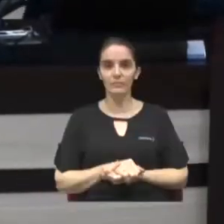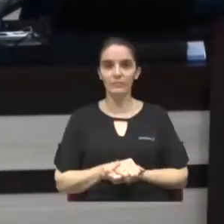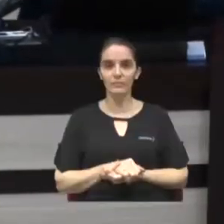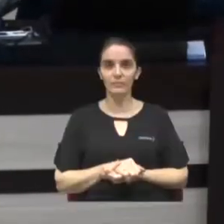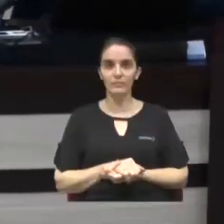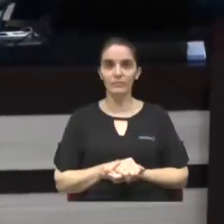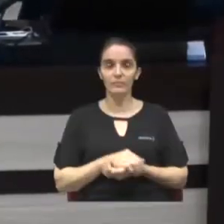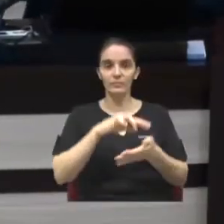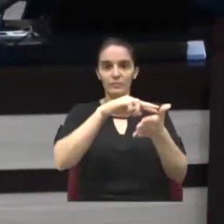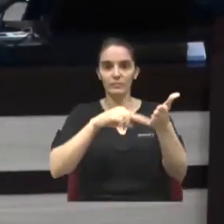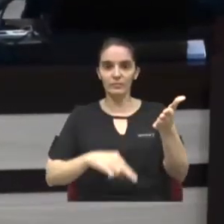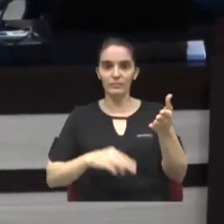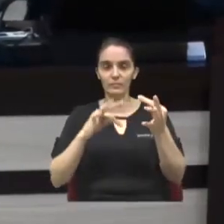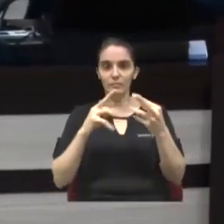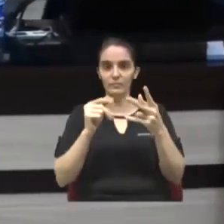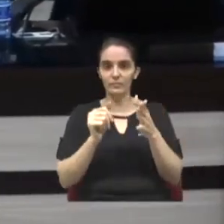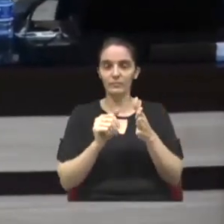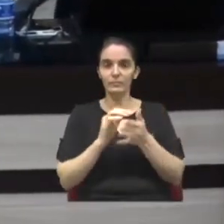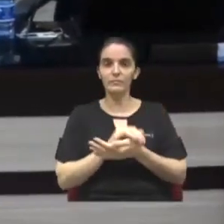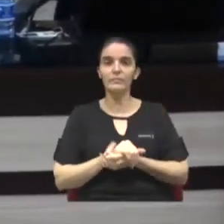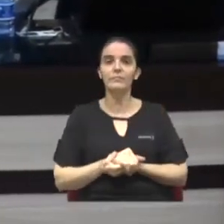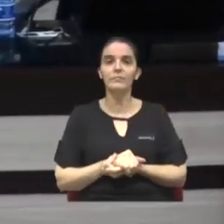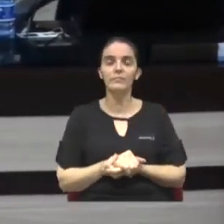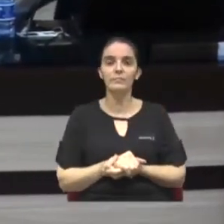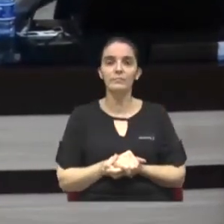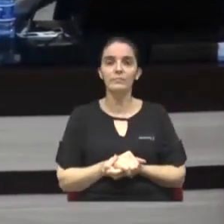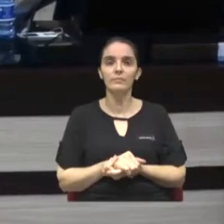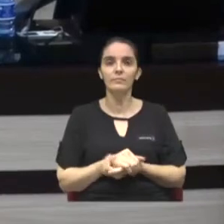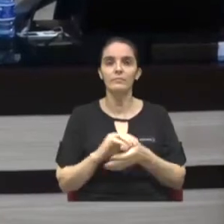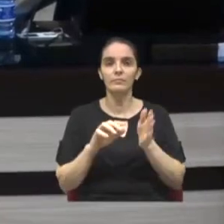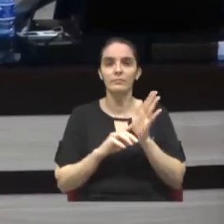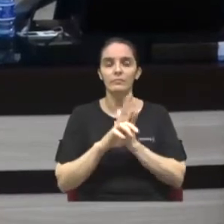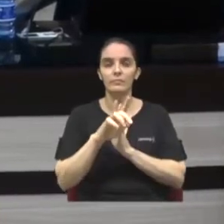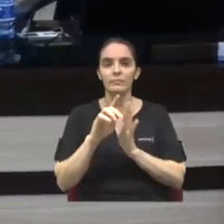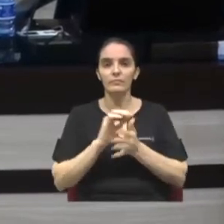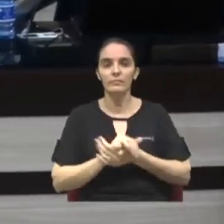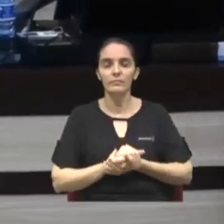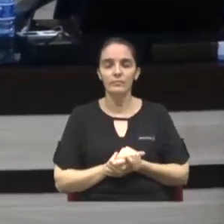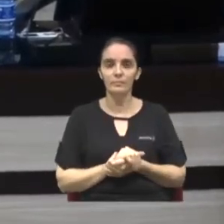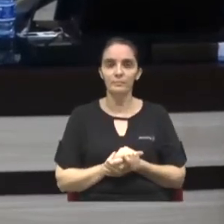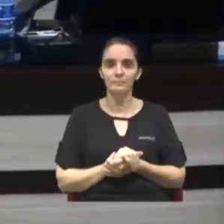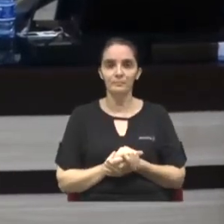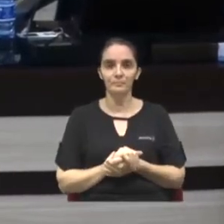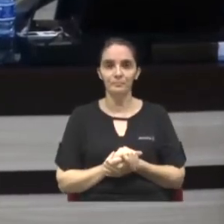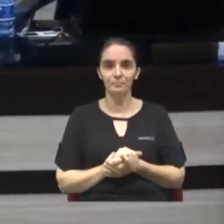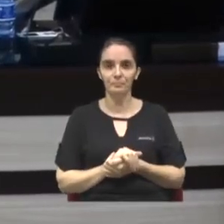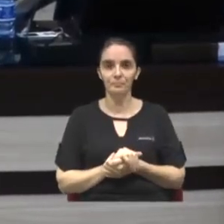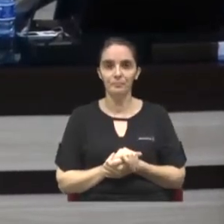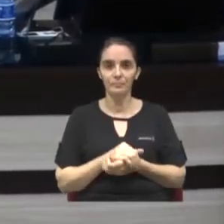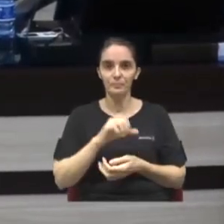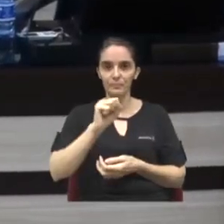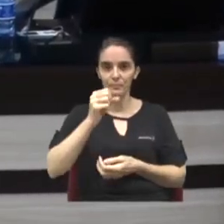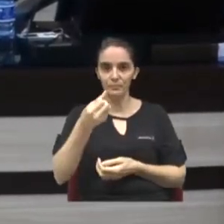Continua a leitura dos requerimentos, presidente. Pode continuar? Vamos aos requerimentos, então. Requerimento